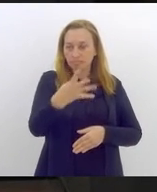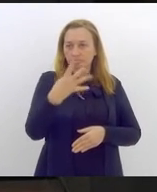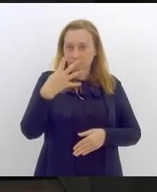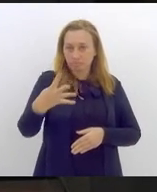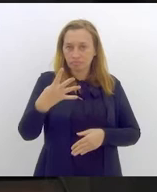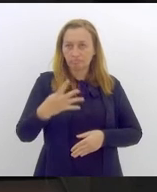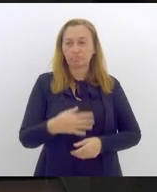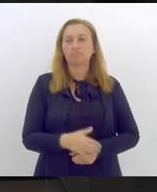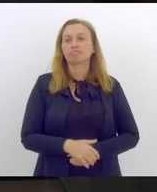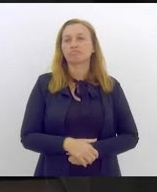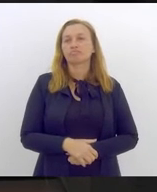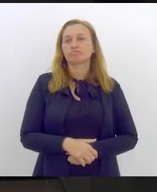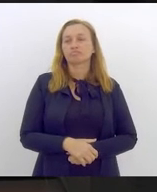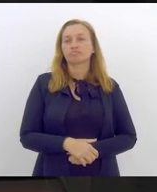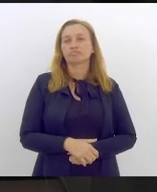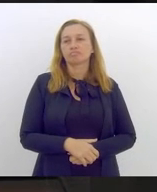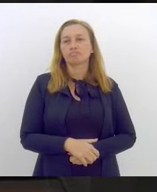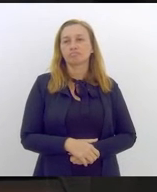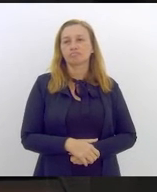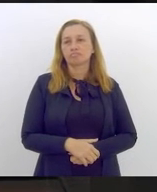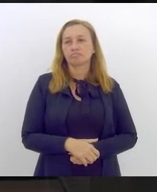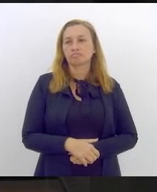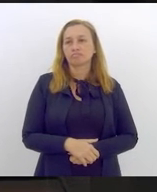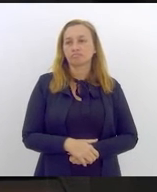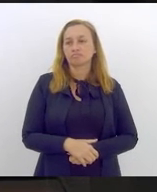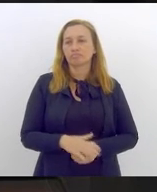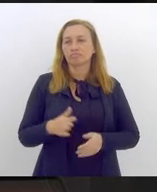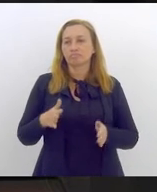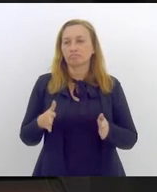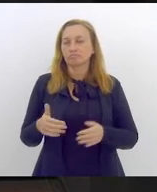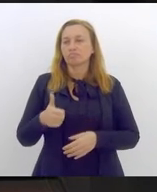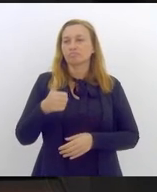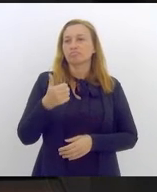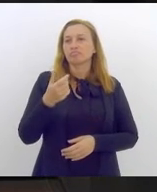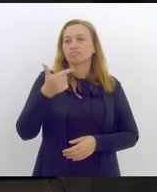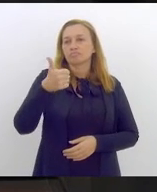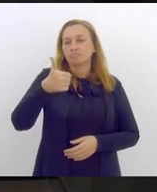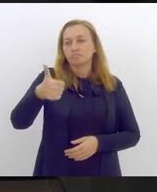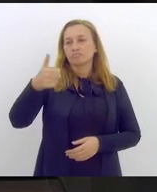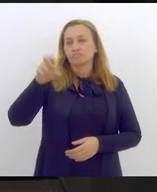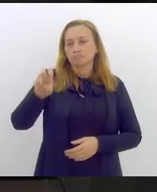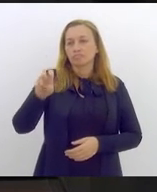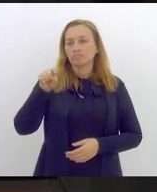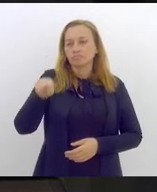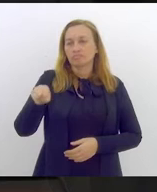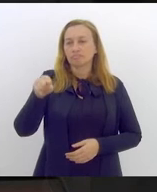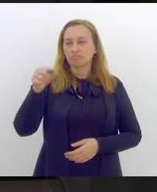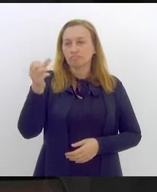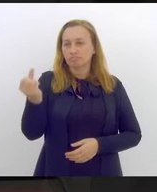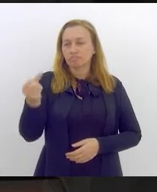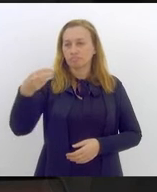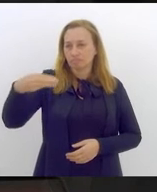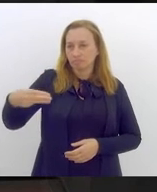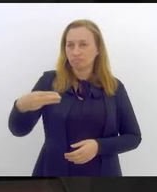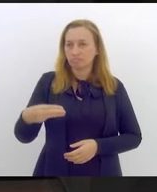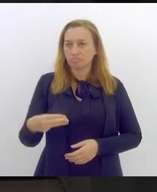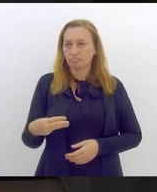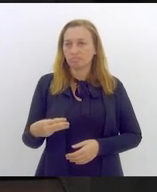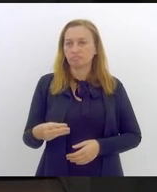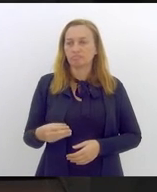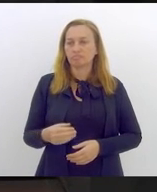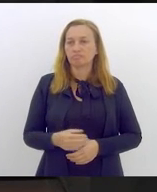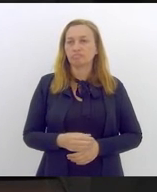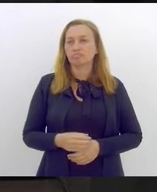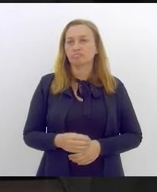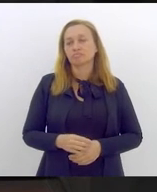13.44 foi para 15 pontos 63 a inflação geral deu